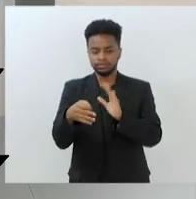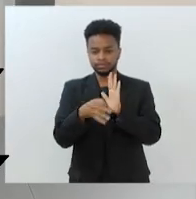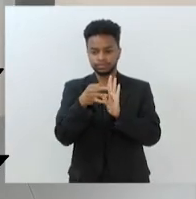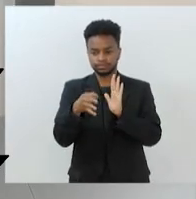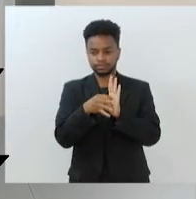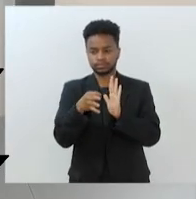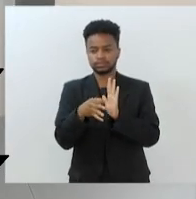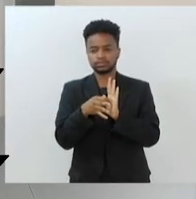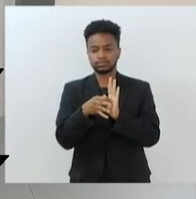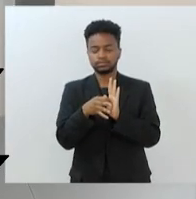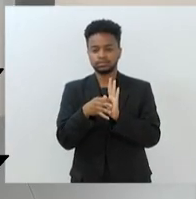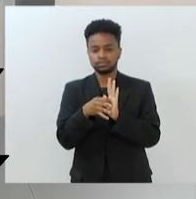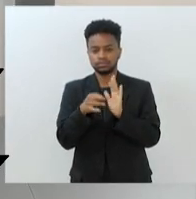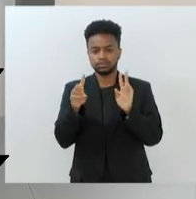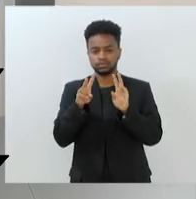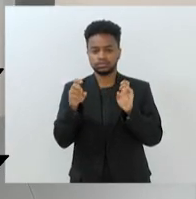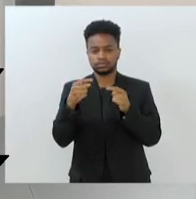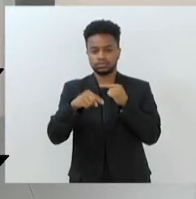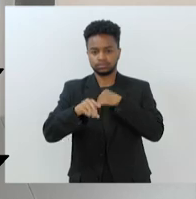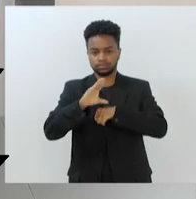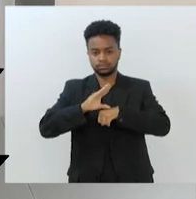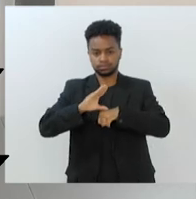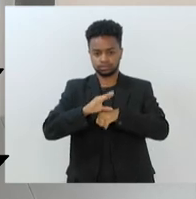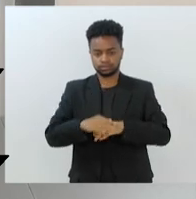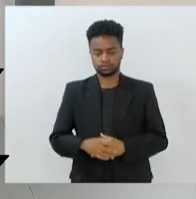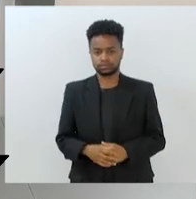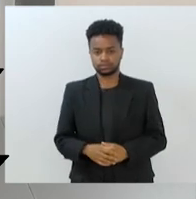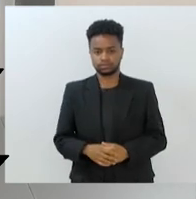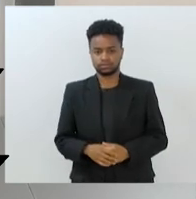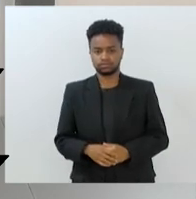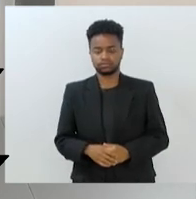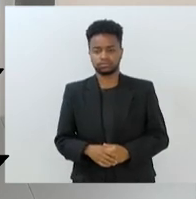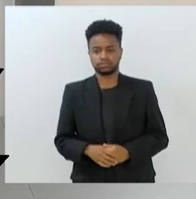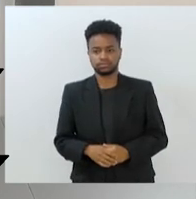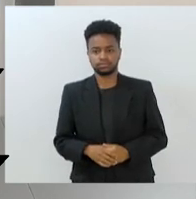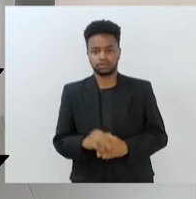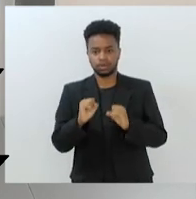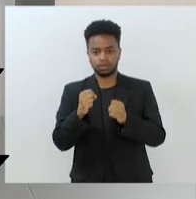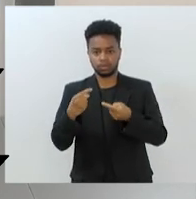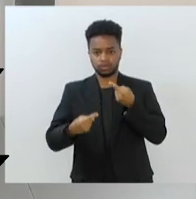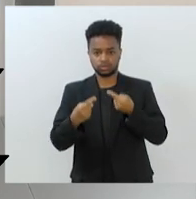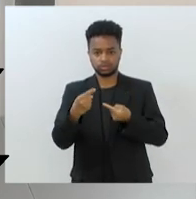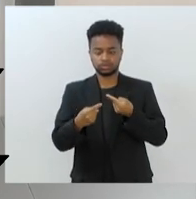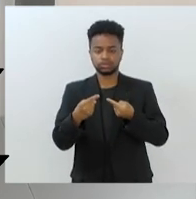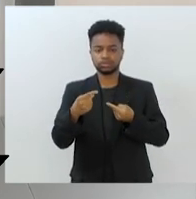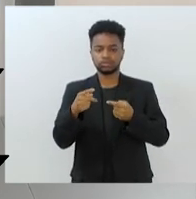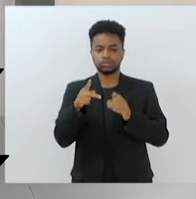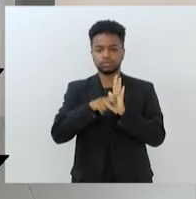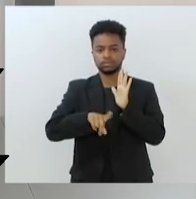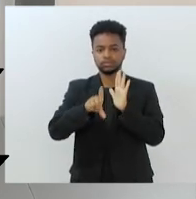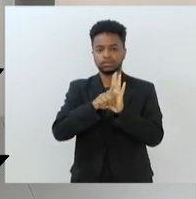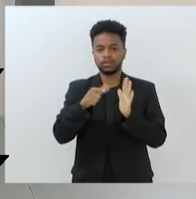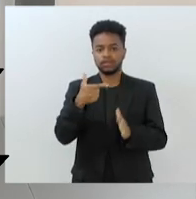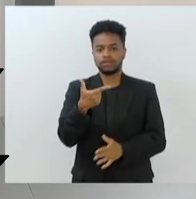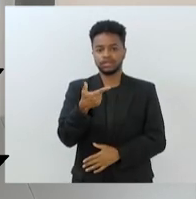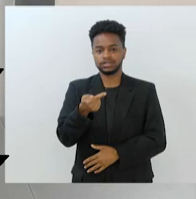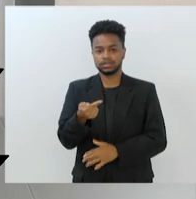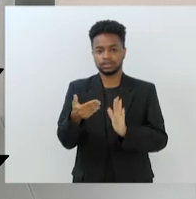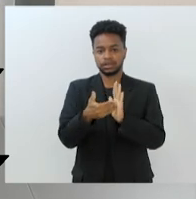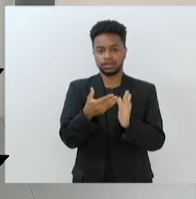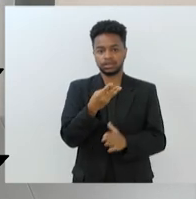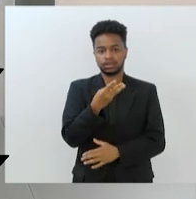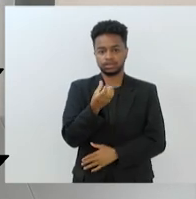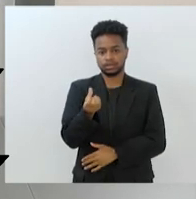parecer, aos pareceres sobre inconstitucionalidade. Em discussão, os projetos 27 ao 36 da